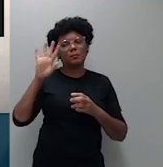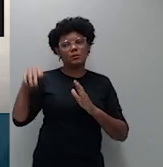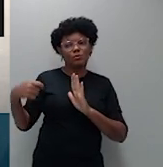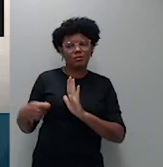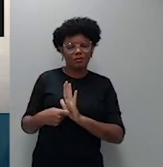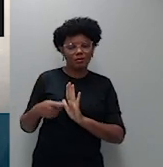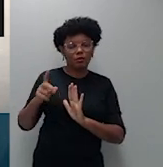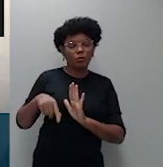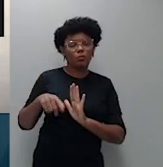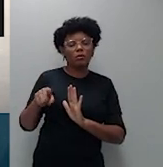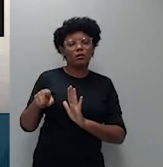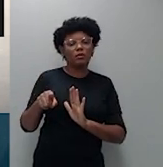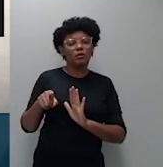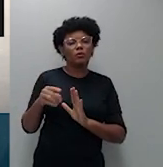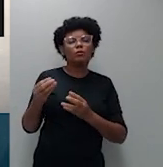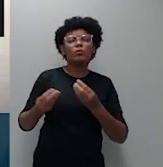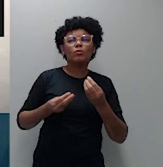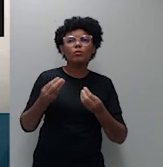como